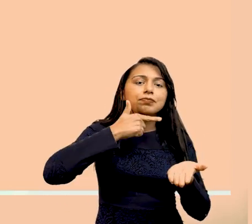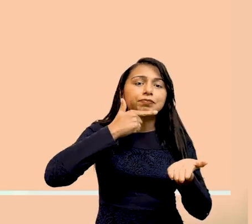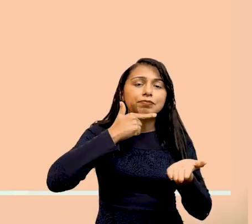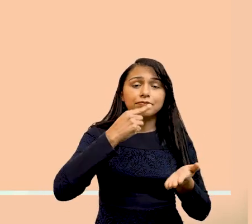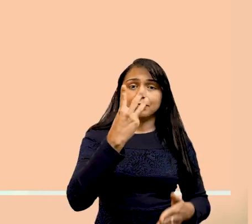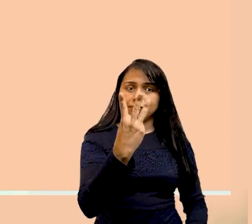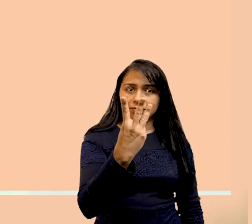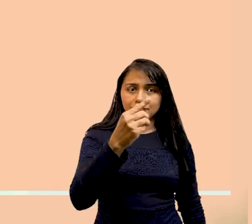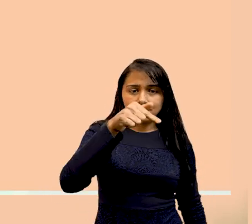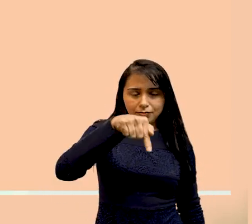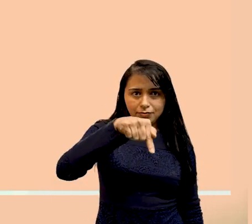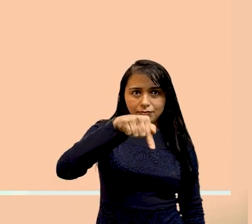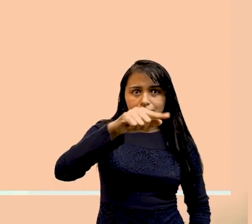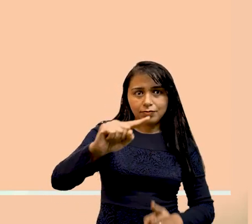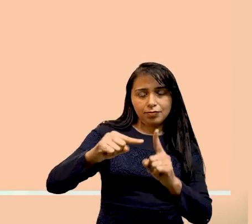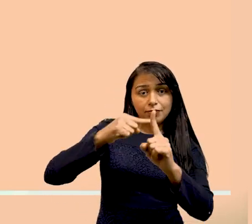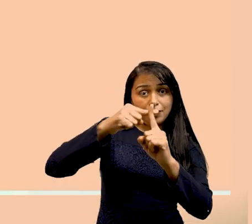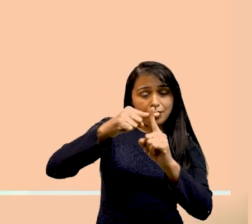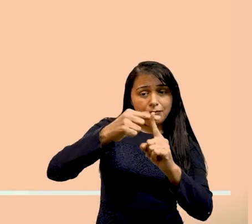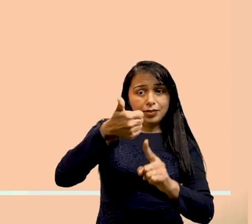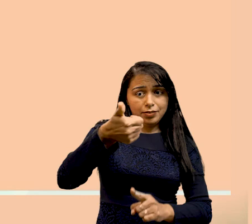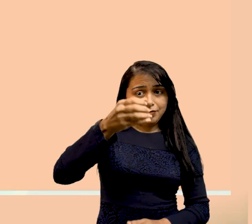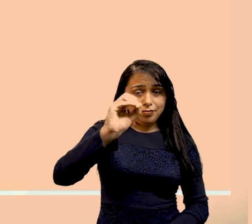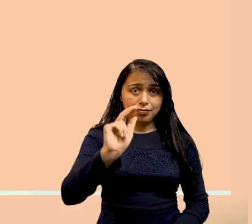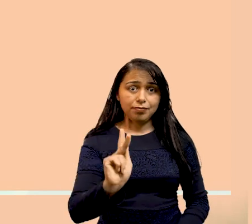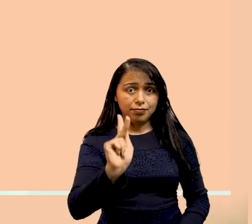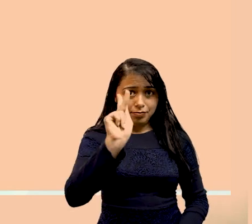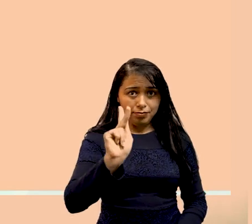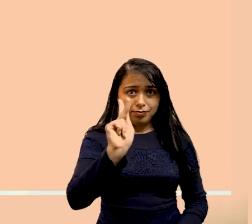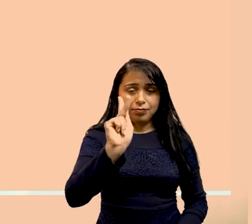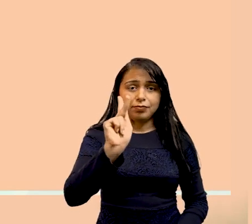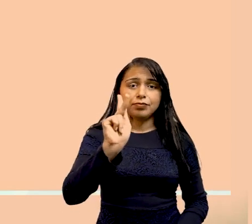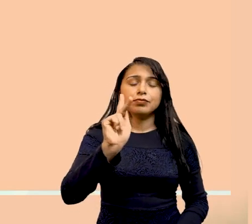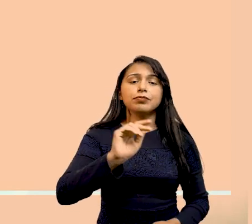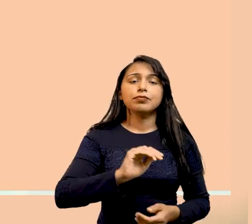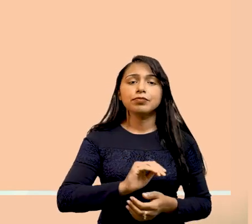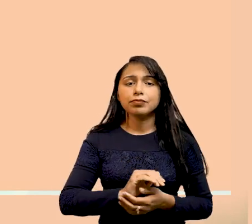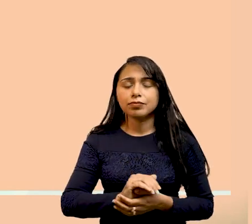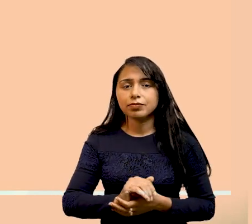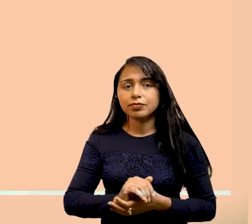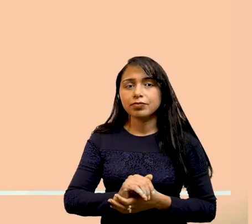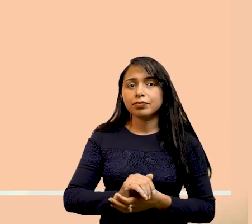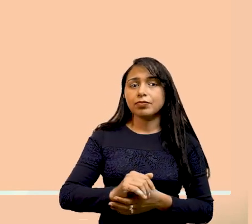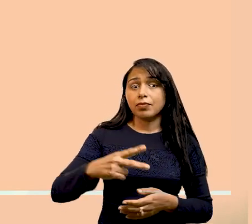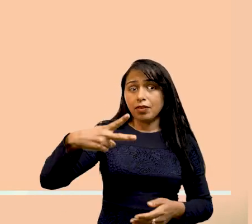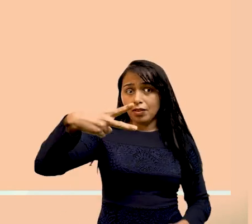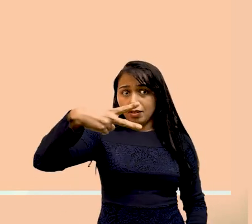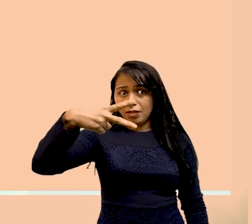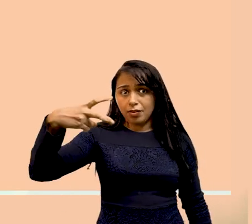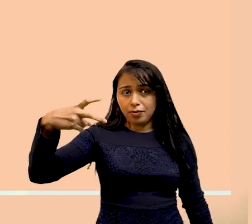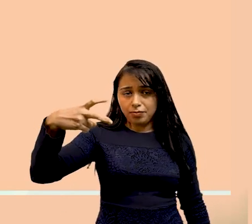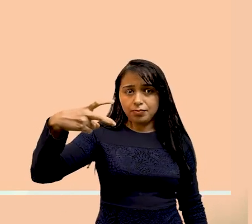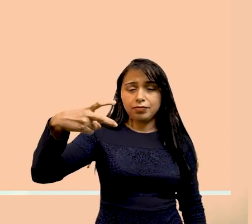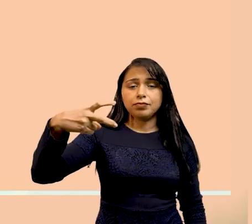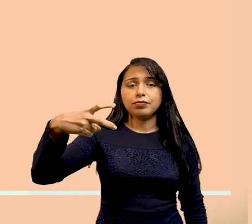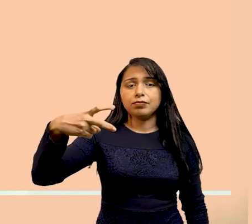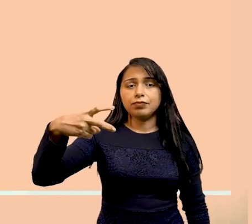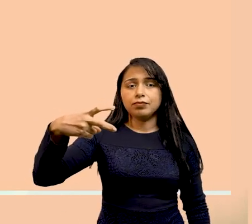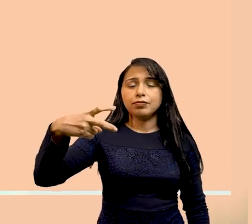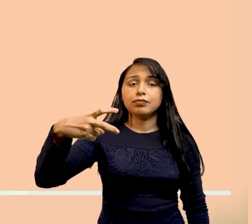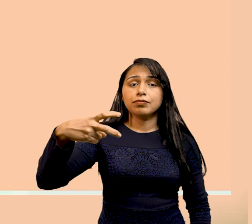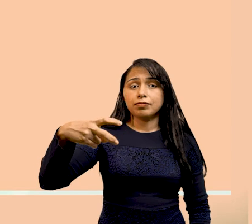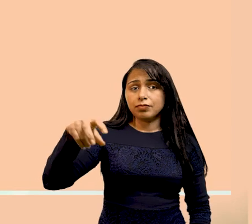Q. E aí, mais 10. Falou que a balança está em equilíbrio. Então aqui eu tenho 5 queijos.